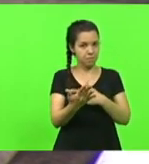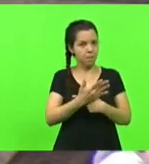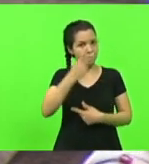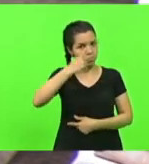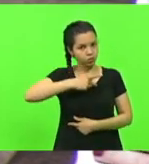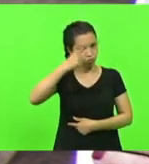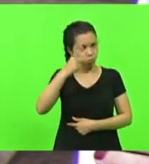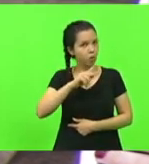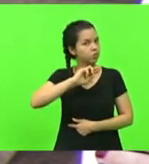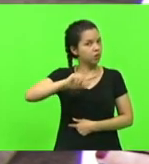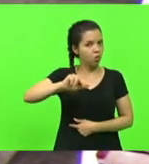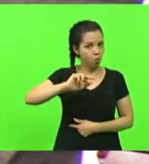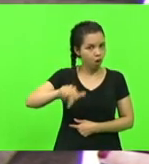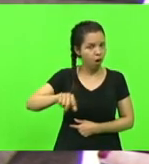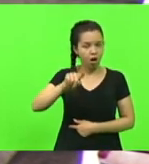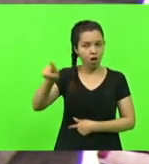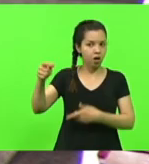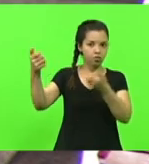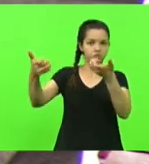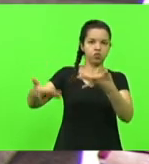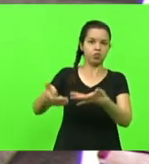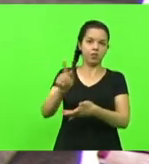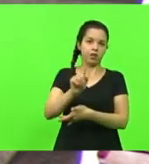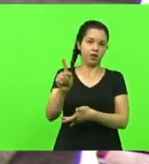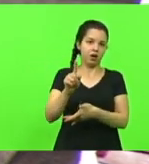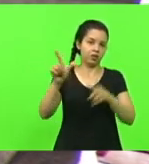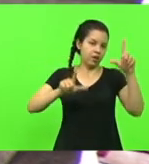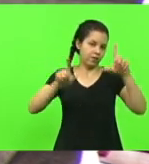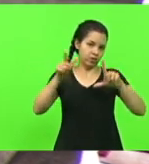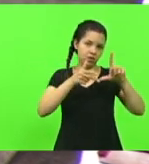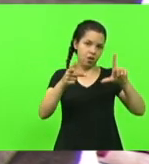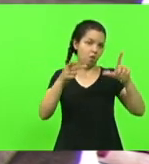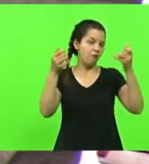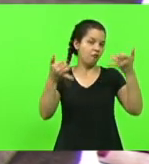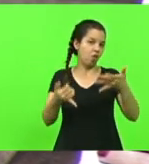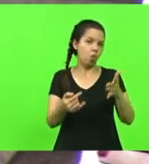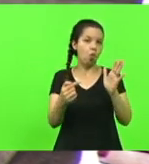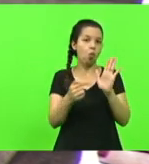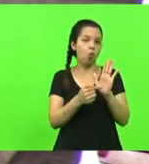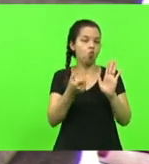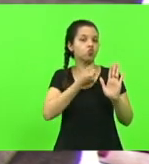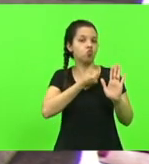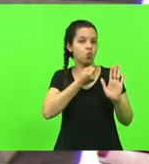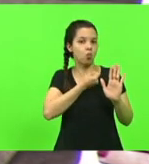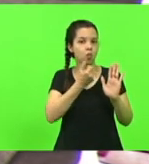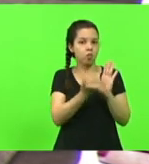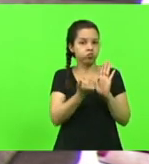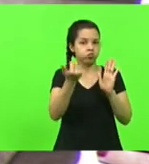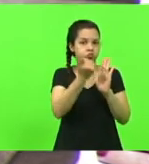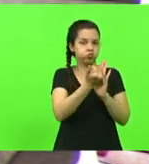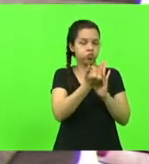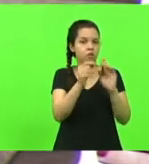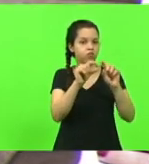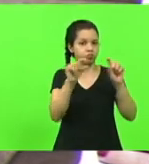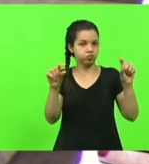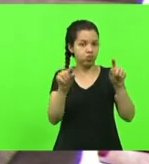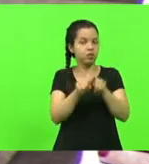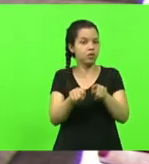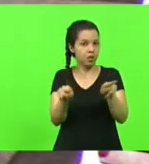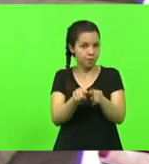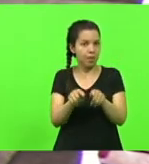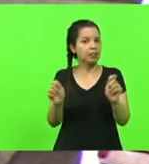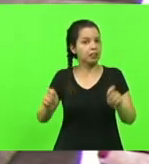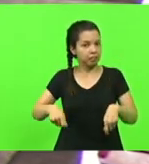deixaram de explicar à imprensa que, no item acima, abre-se também a